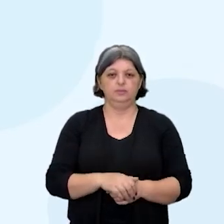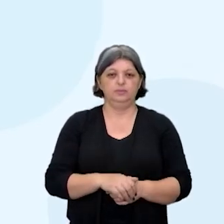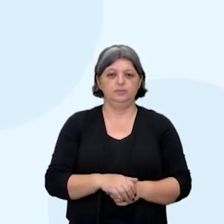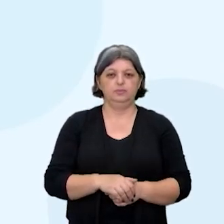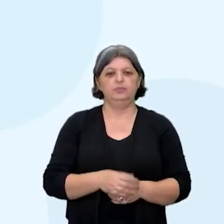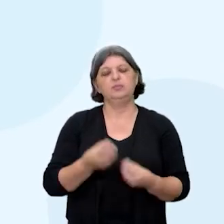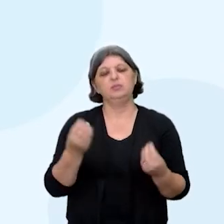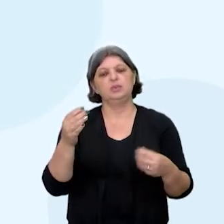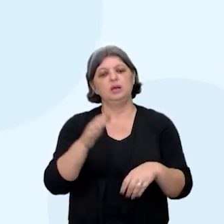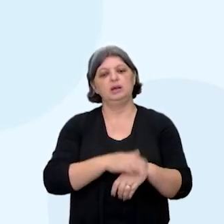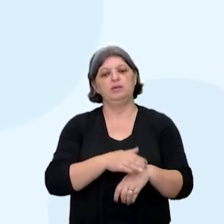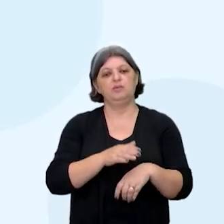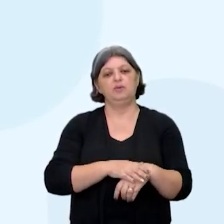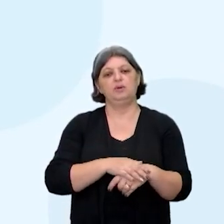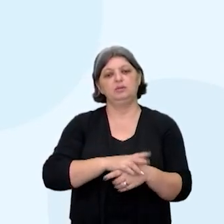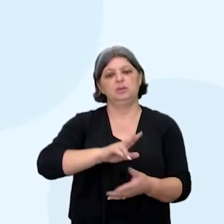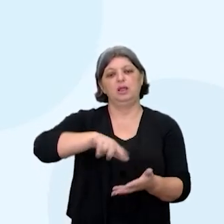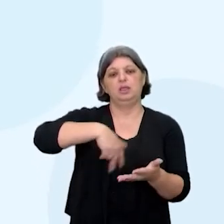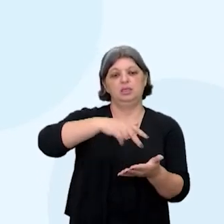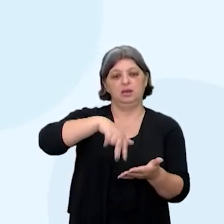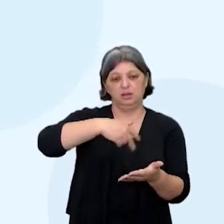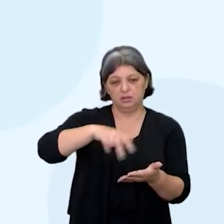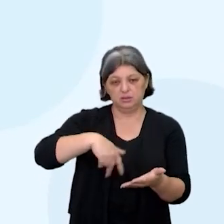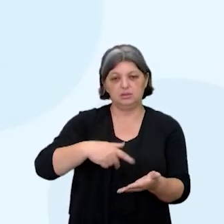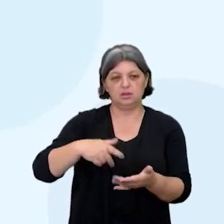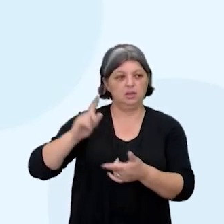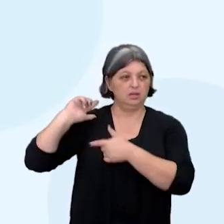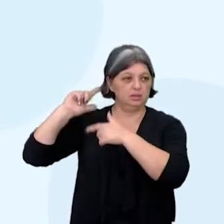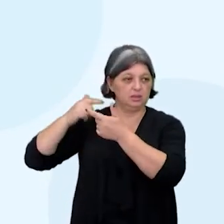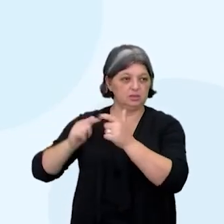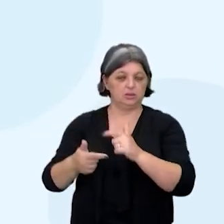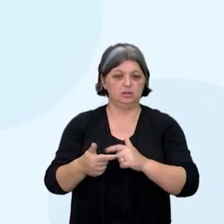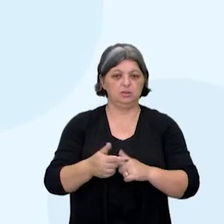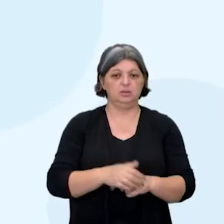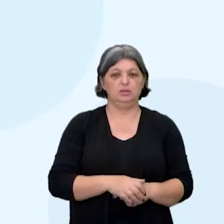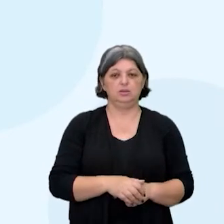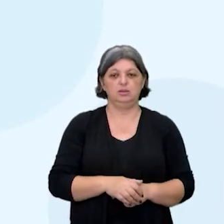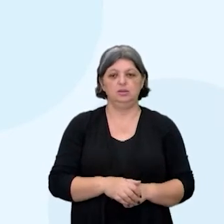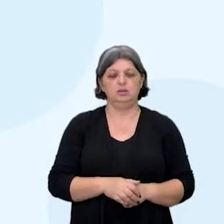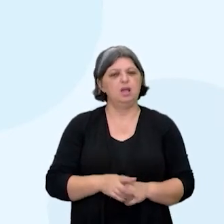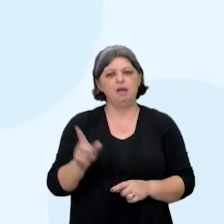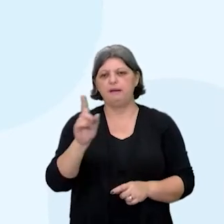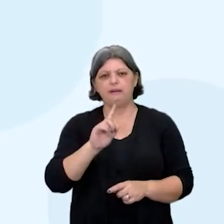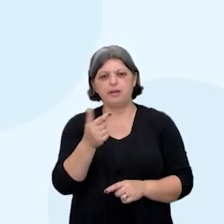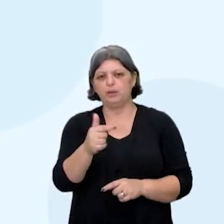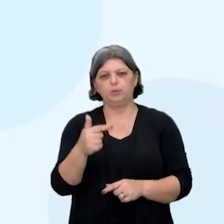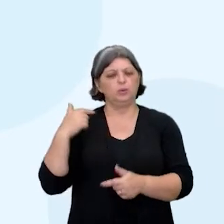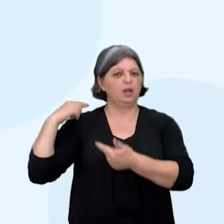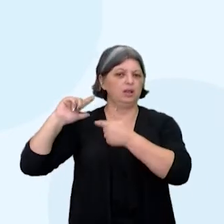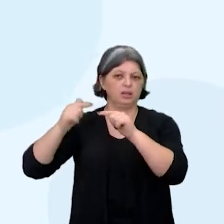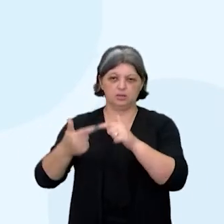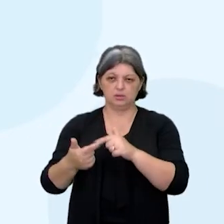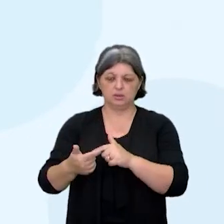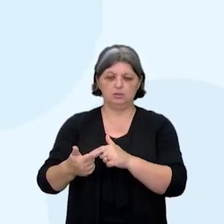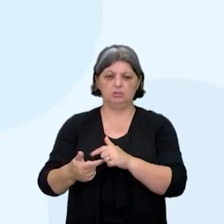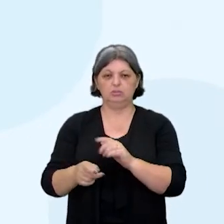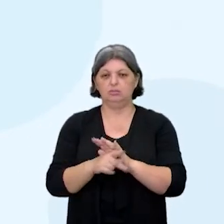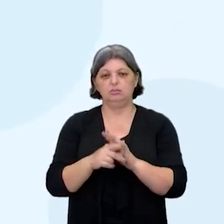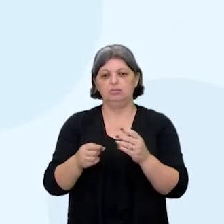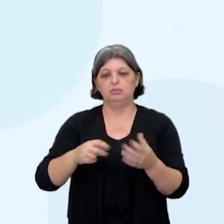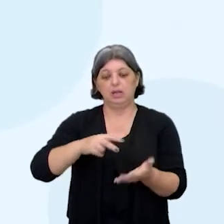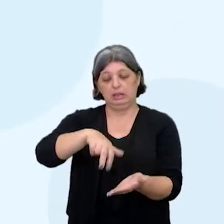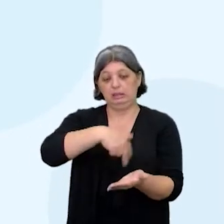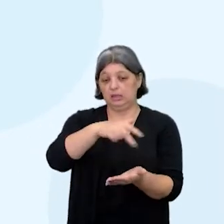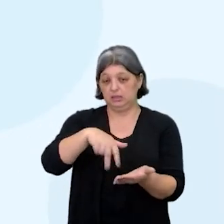faço a pergunta de danças tradicionais, será? Tem danças não tradicionais? E o que são algumas danças ou o que